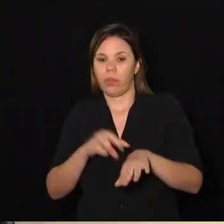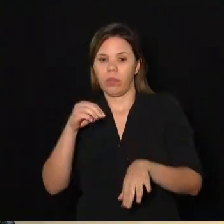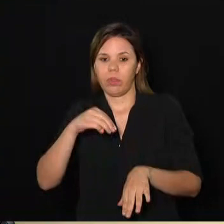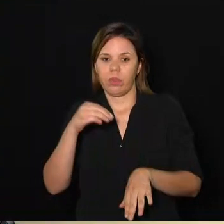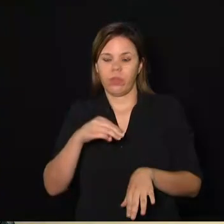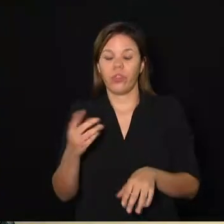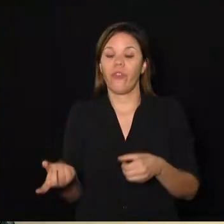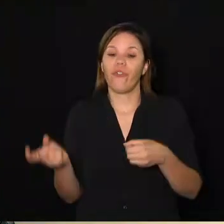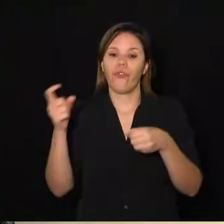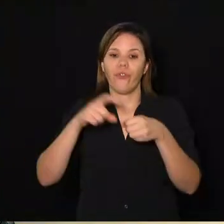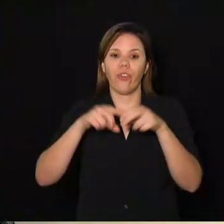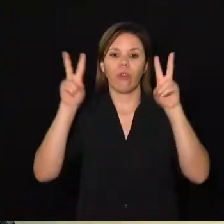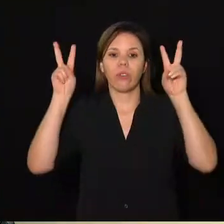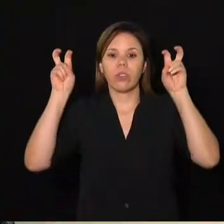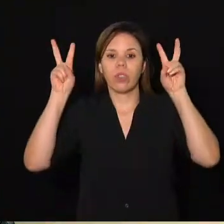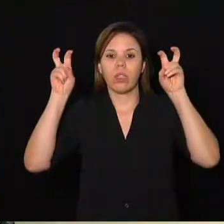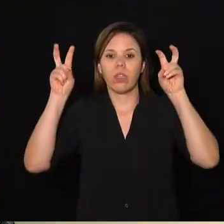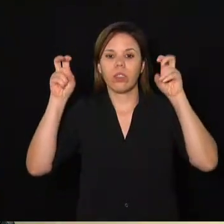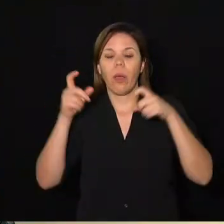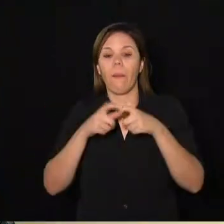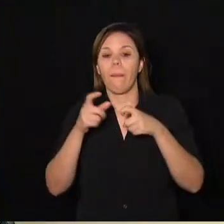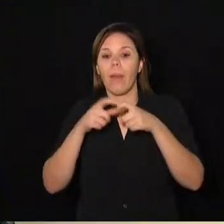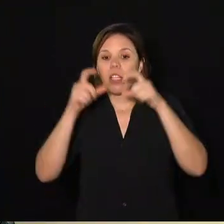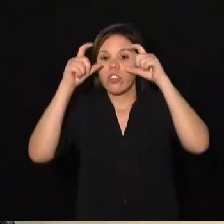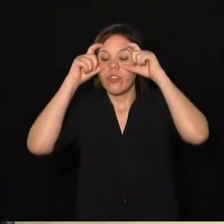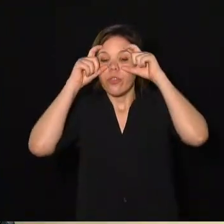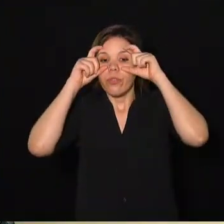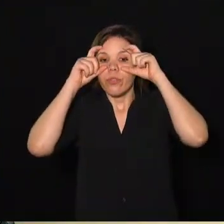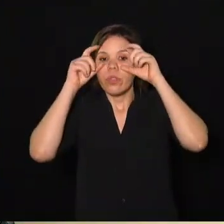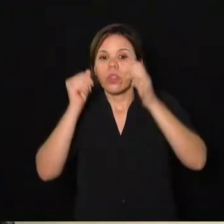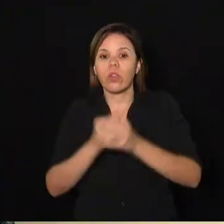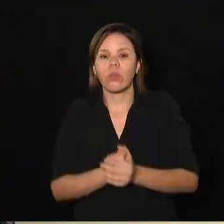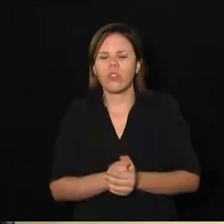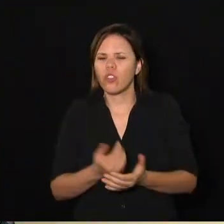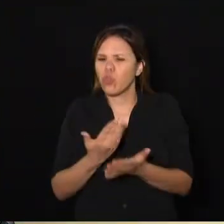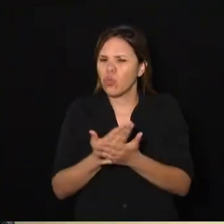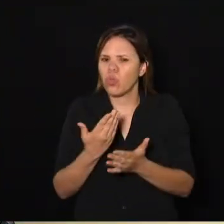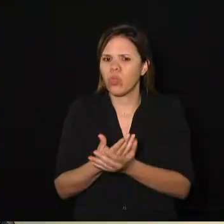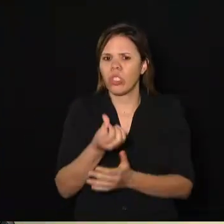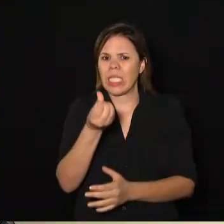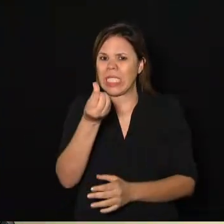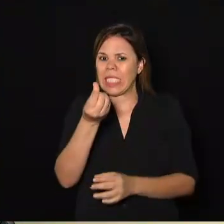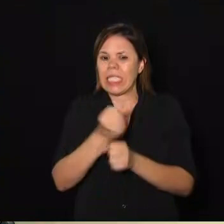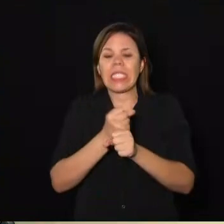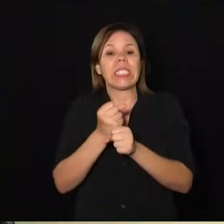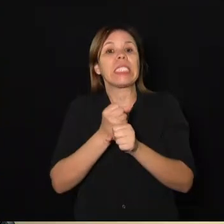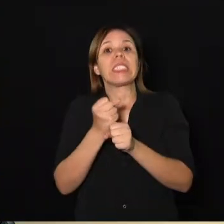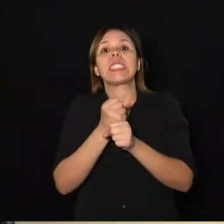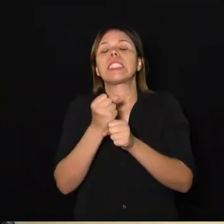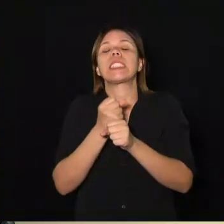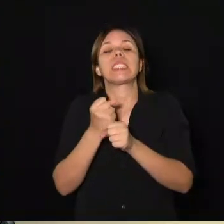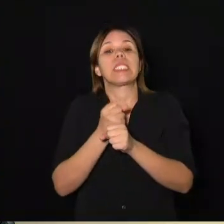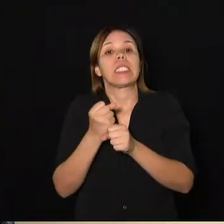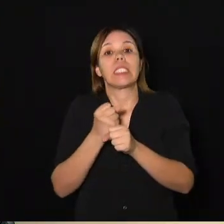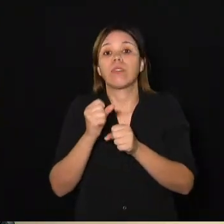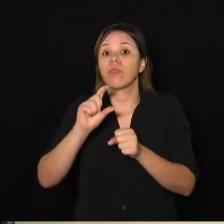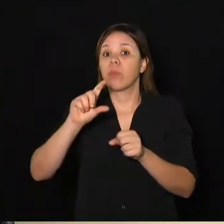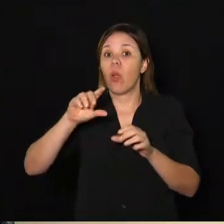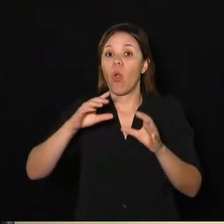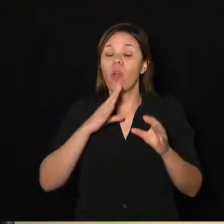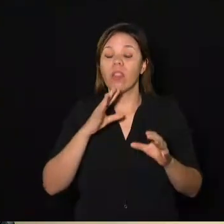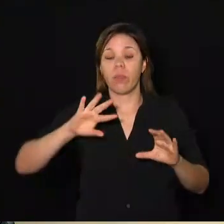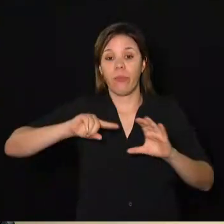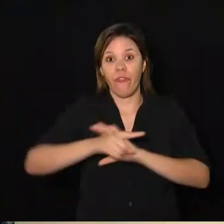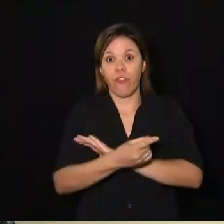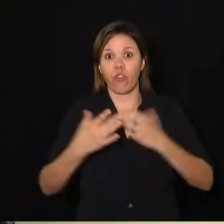voltando ao tema um médico oftalmologista ele estudou seis anos para conhecer o corpo humano depois ele estudou mais três anos para conhecer